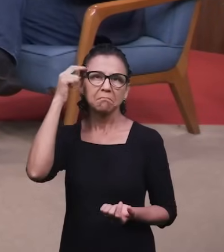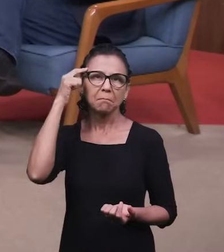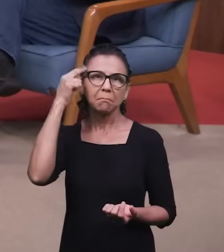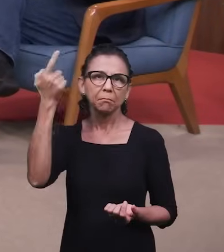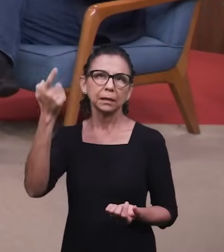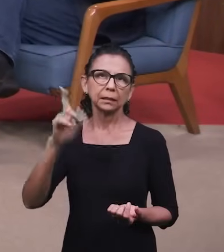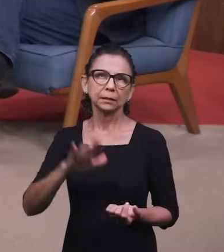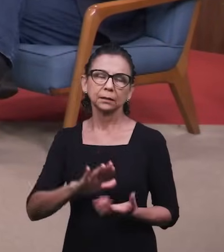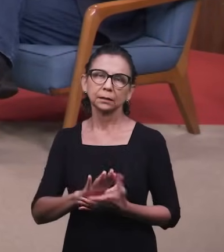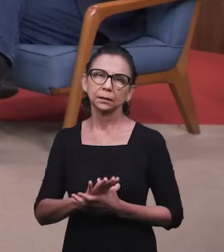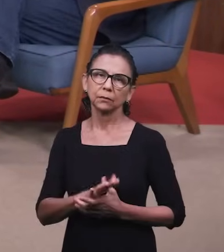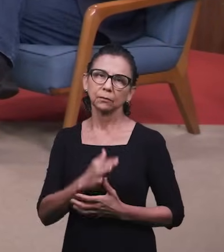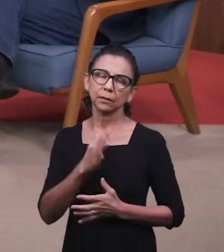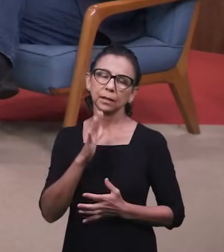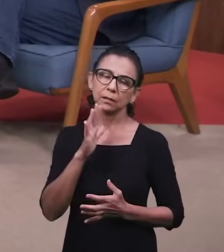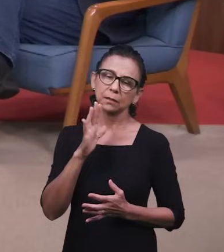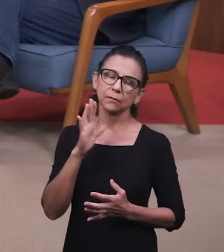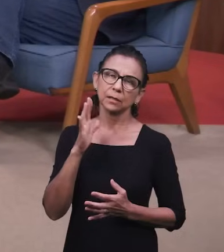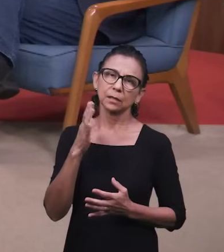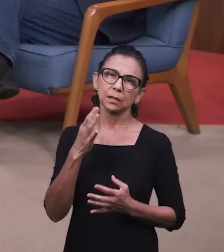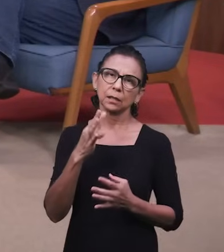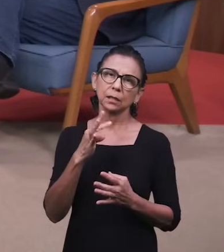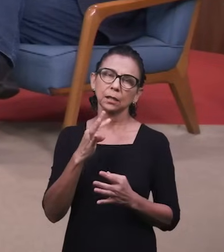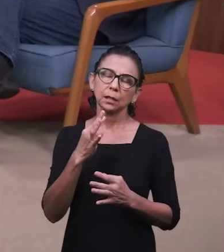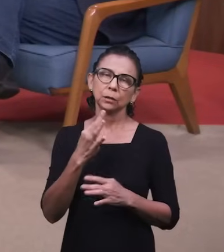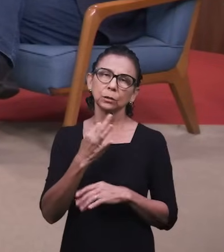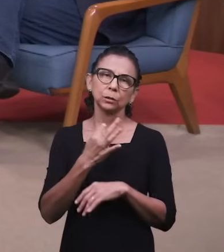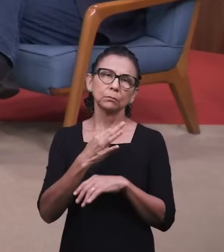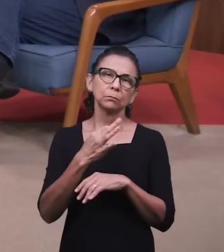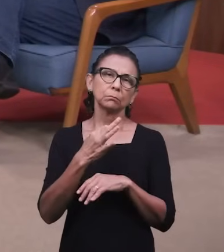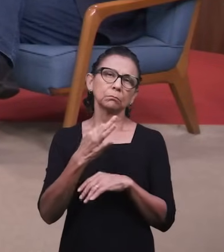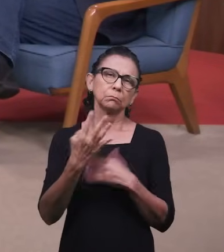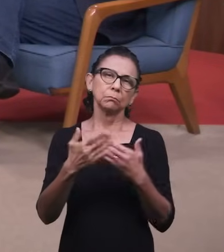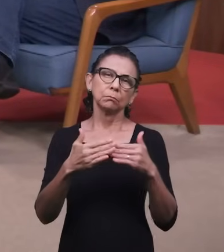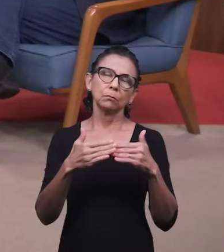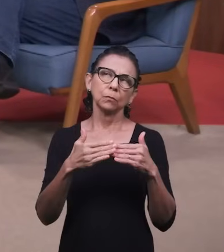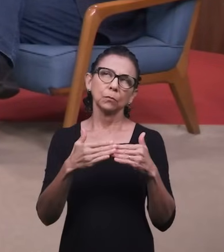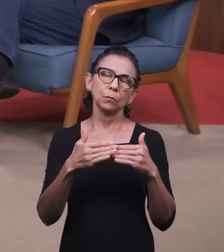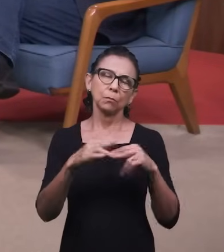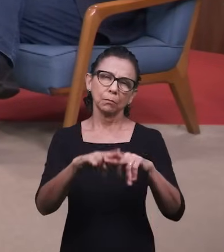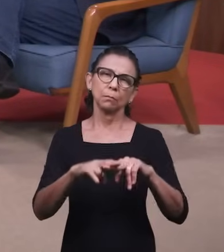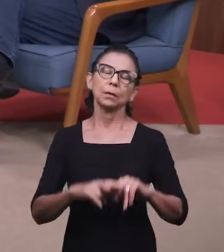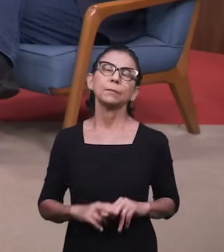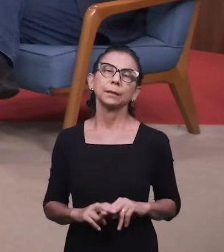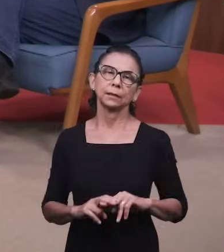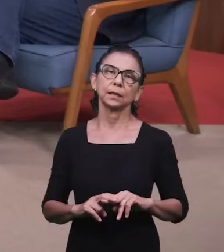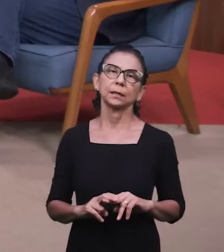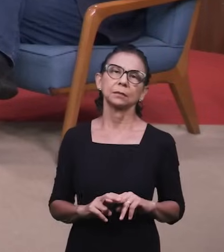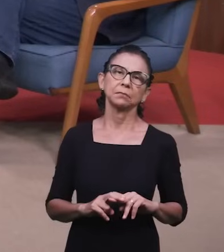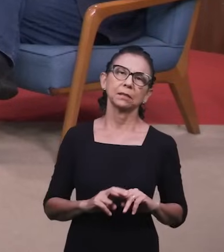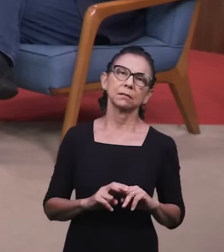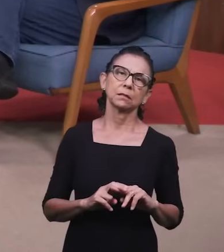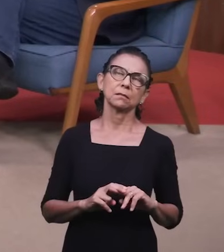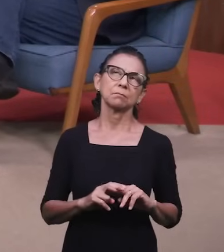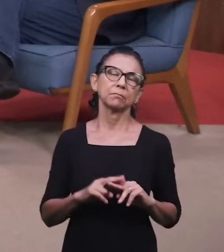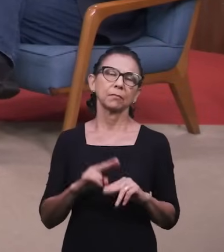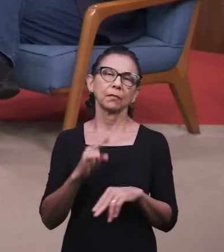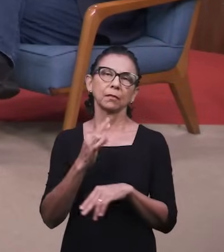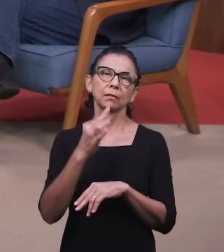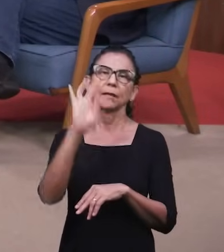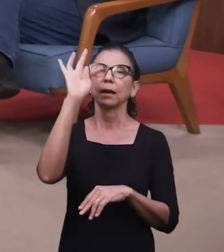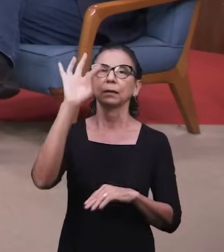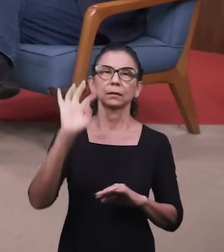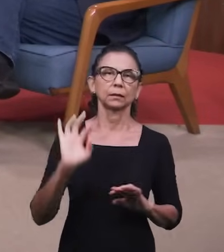técnica sobre o que foi visto ali, mas... Uma mera cobertura. Uma mera cobertura, mas eles foram